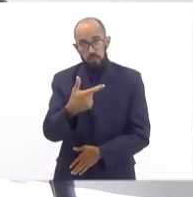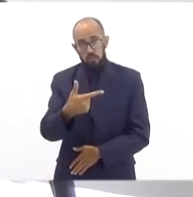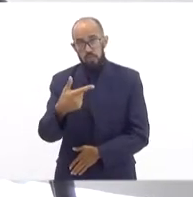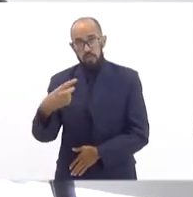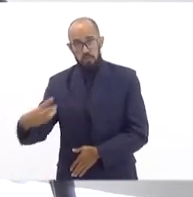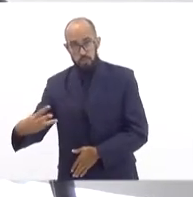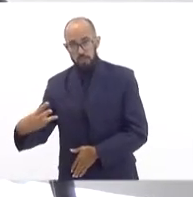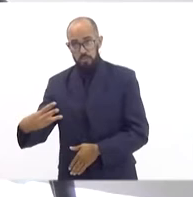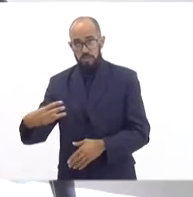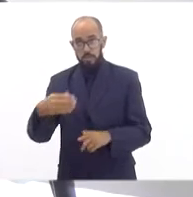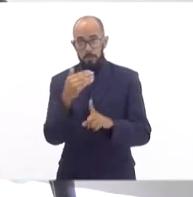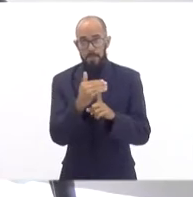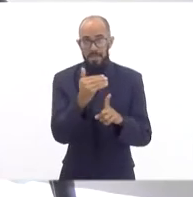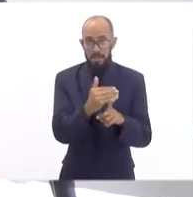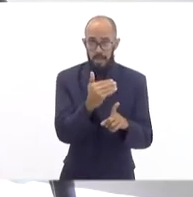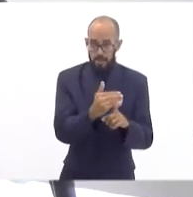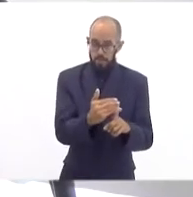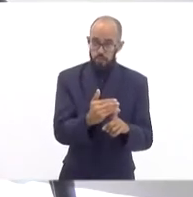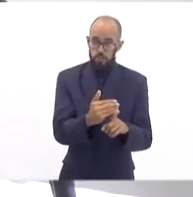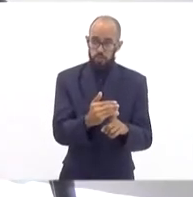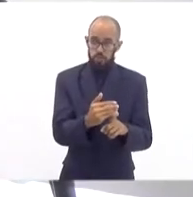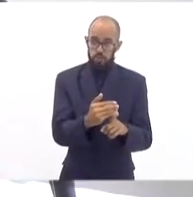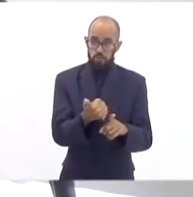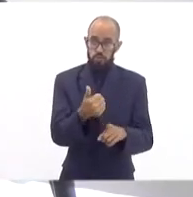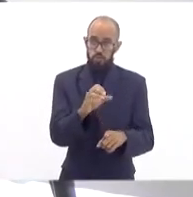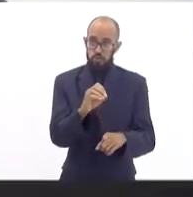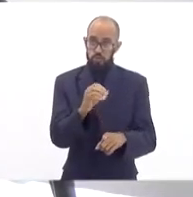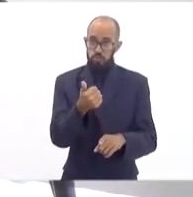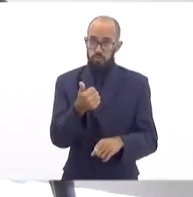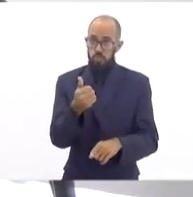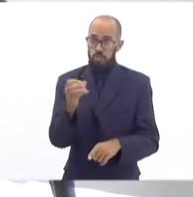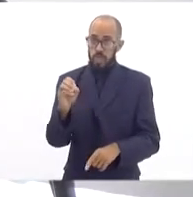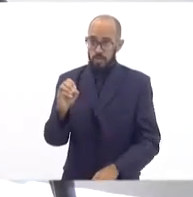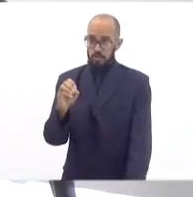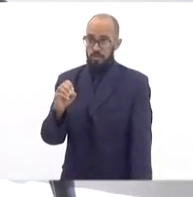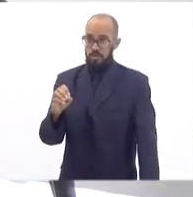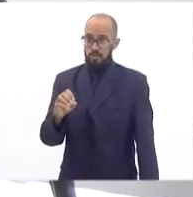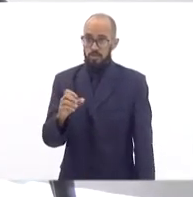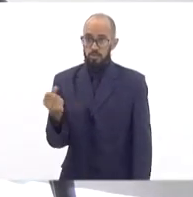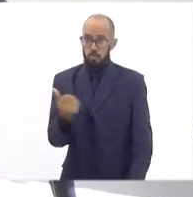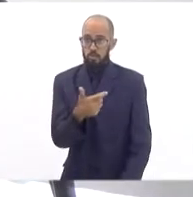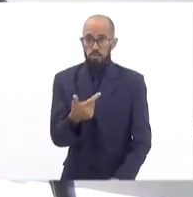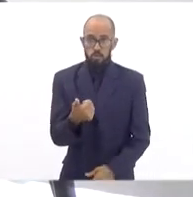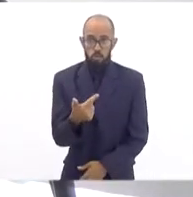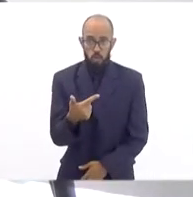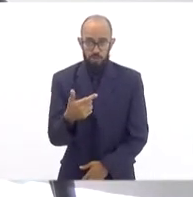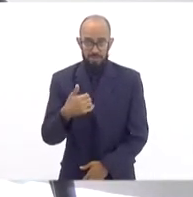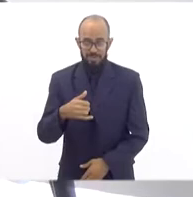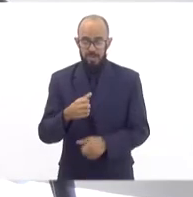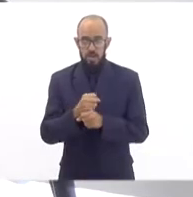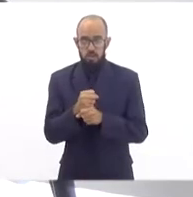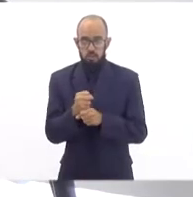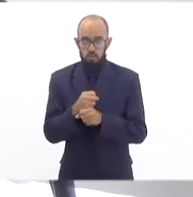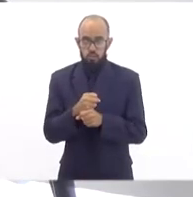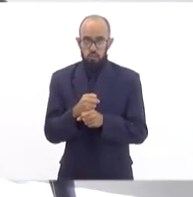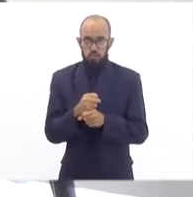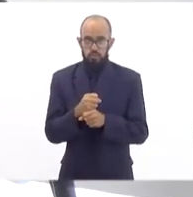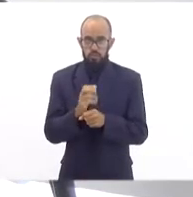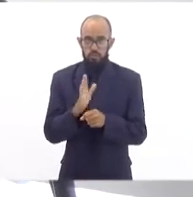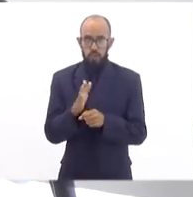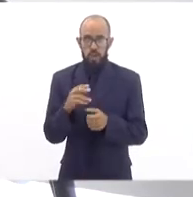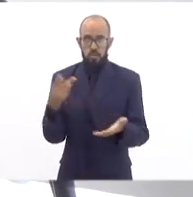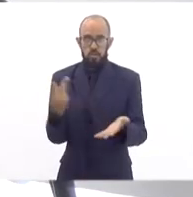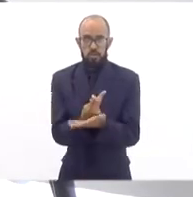na metade da concessão, em 2010, portanto, havia 12 anos de concessão, Marta, em curso, na metade já houve